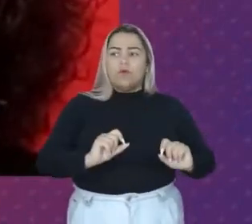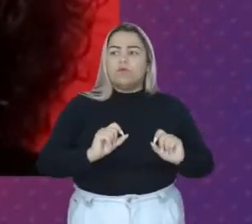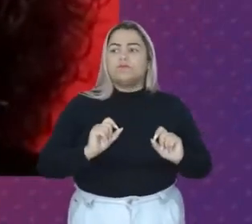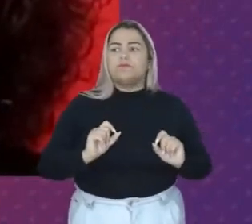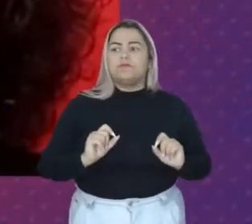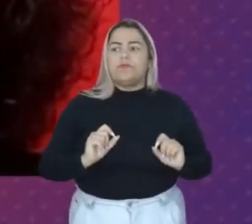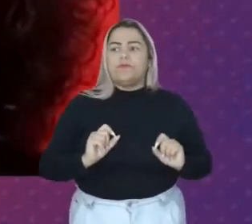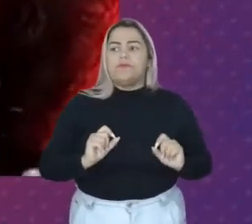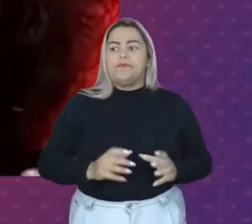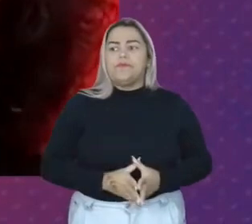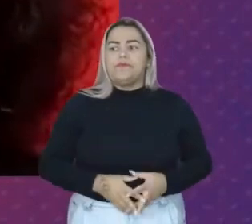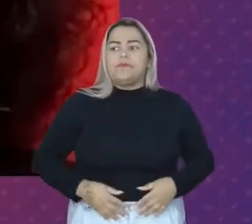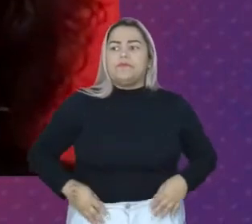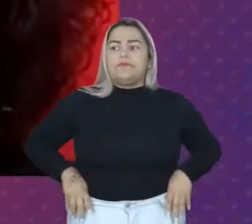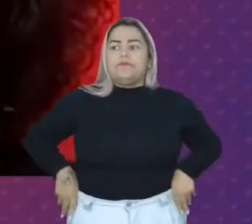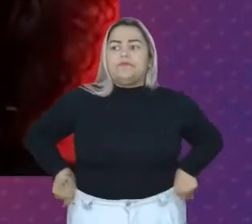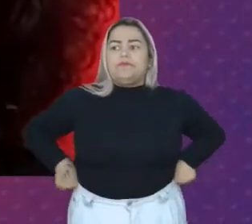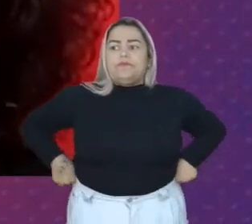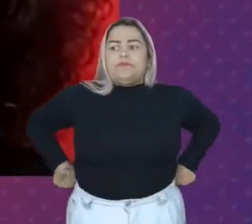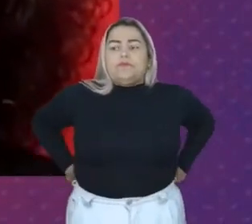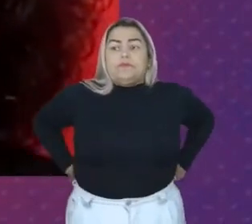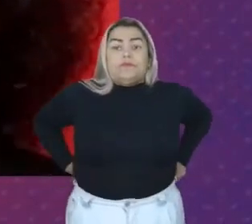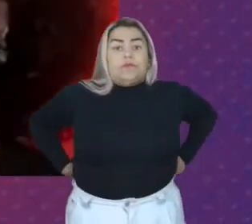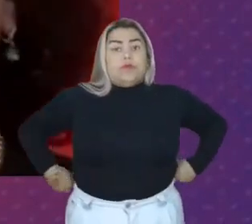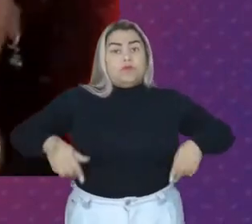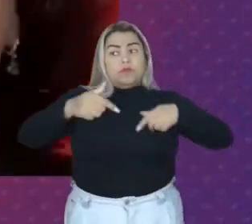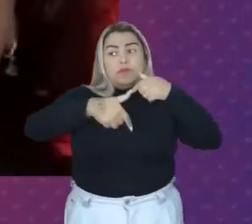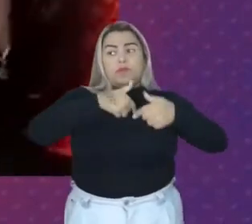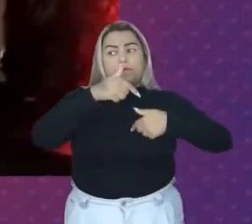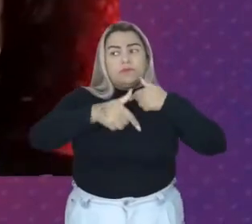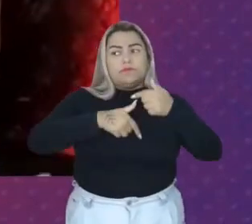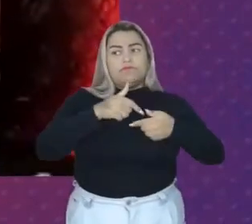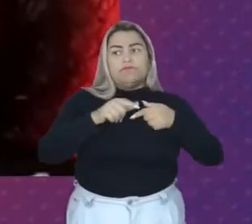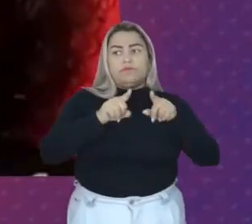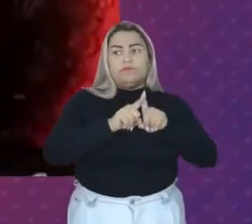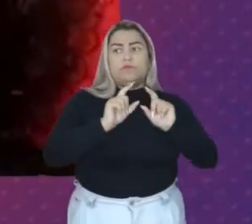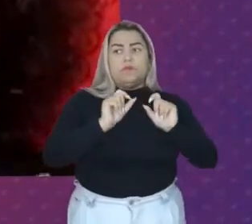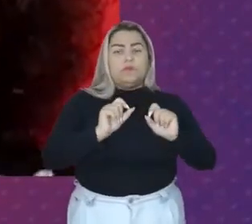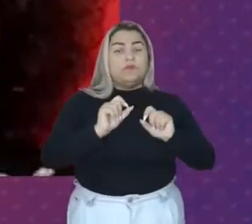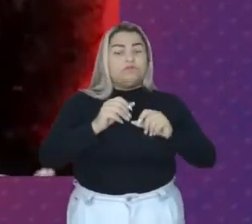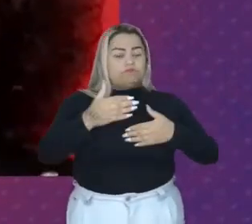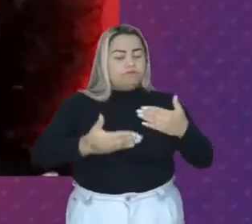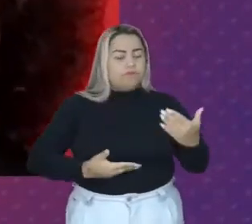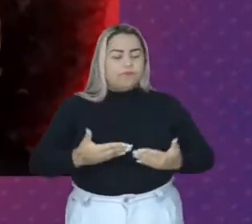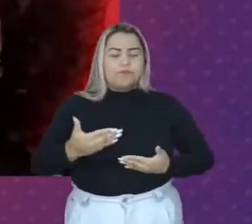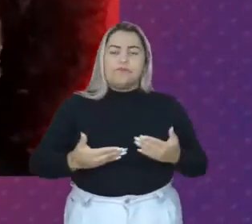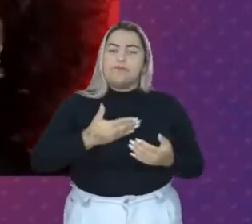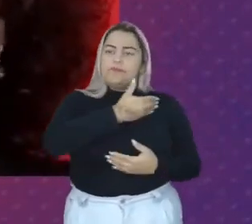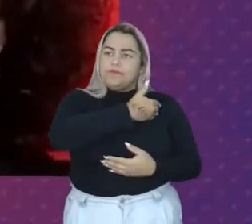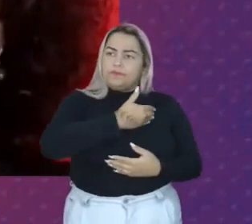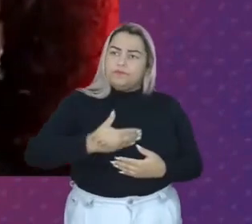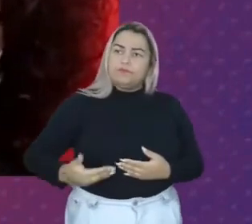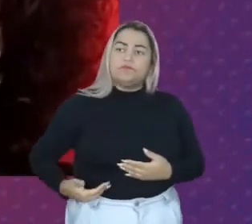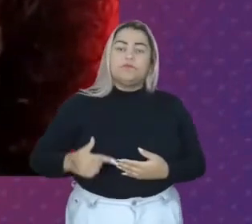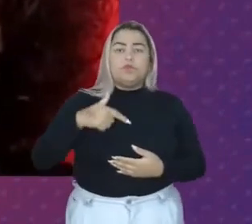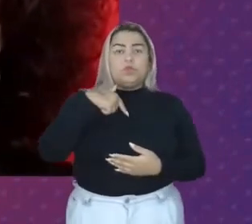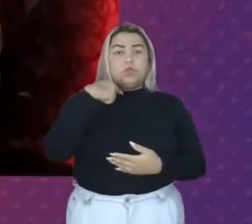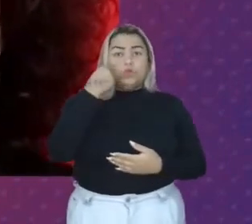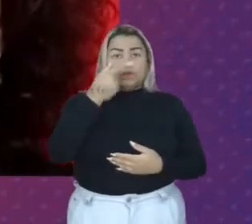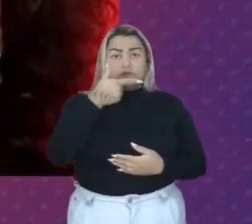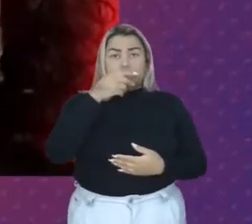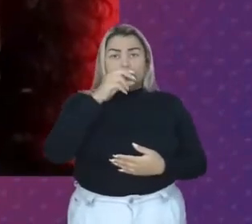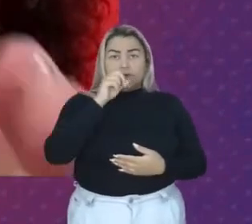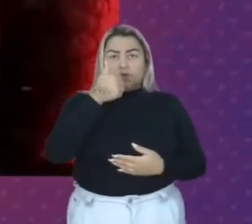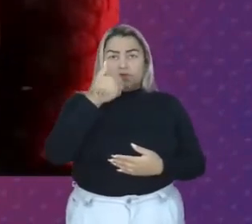Então, como eu estava dizendo, a gente trabalhou isso primeiro na Internacional de Serviços Públicos, depois a gente foi, em